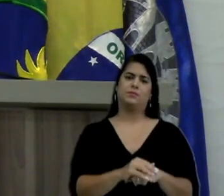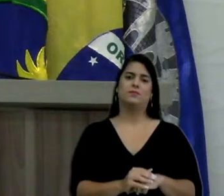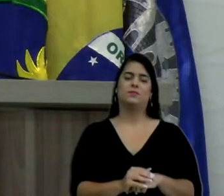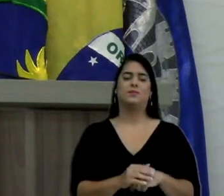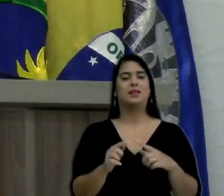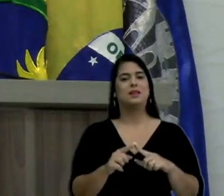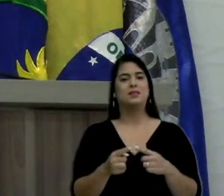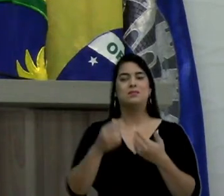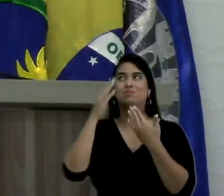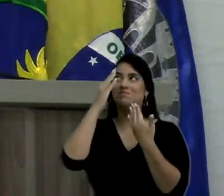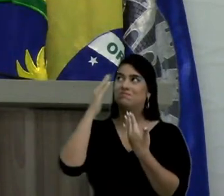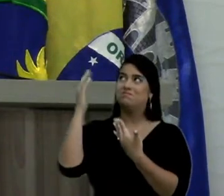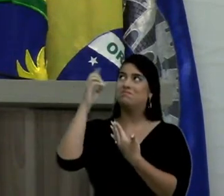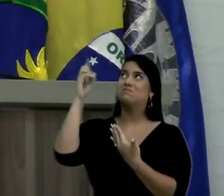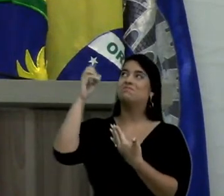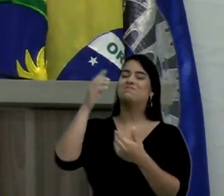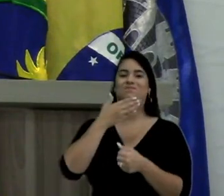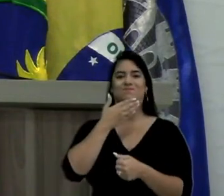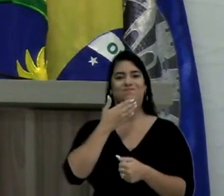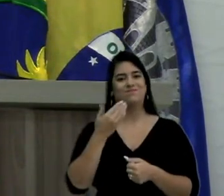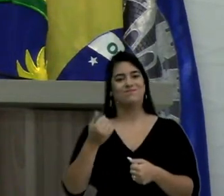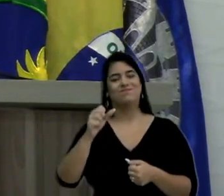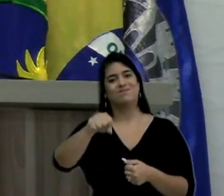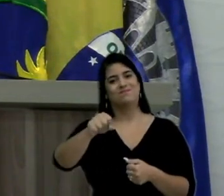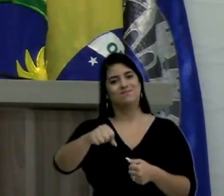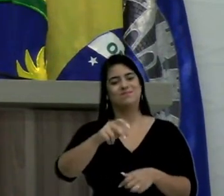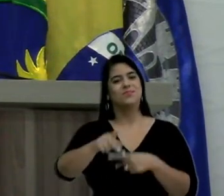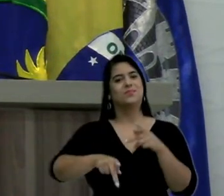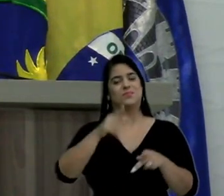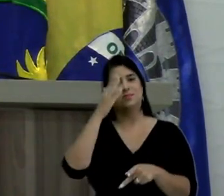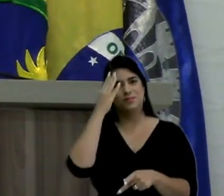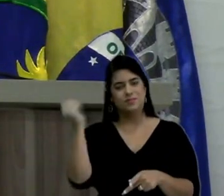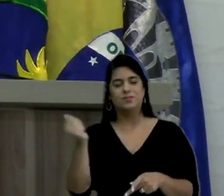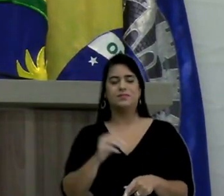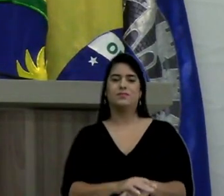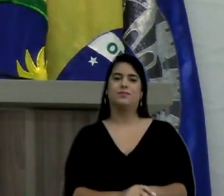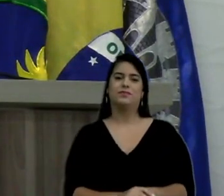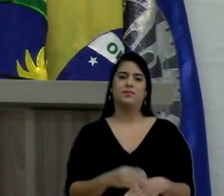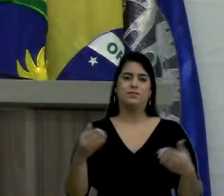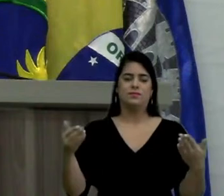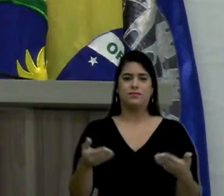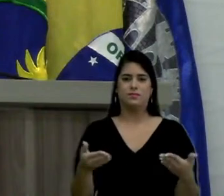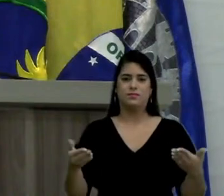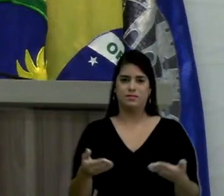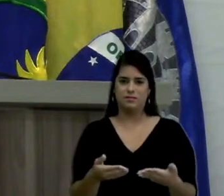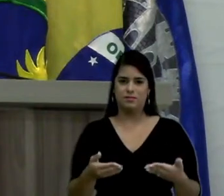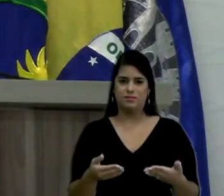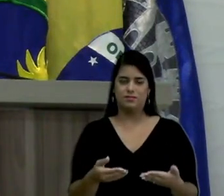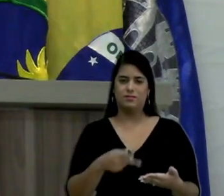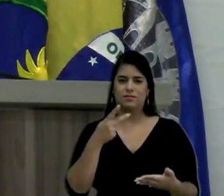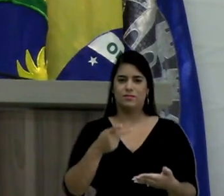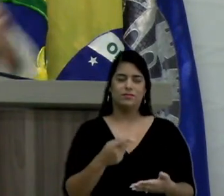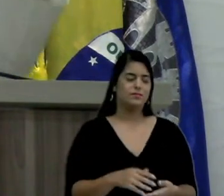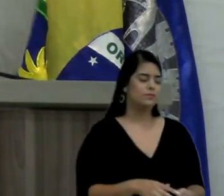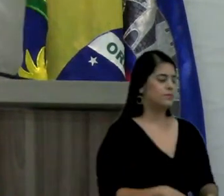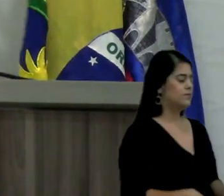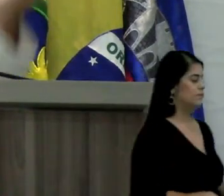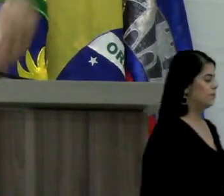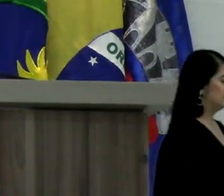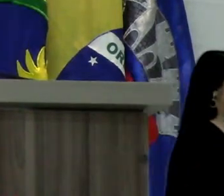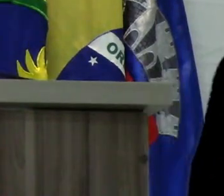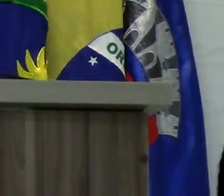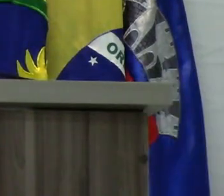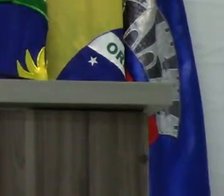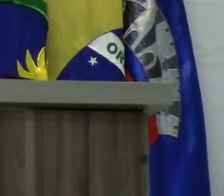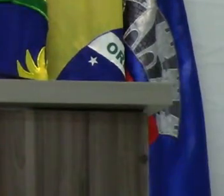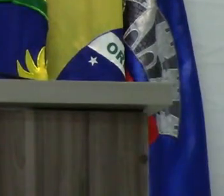Deus melhorou Melhorou sim as pessoas sabem disso hoje é quando se fala de aração hoje tem quantidade enorme